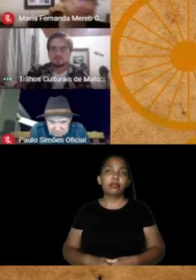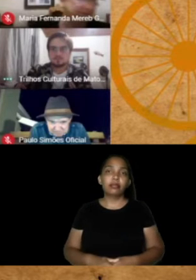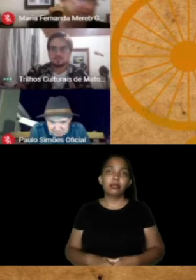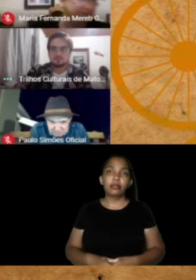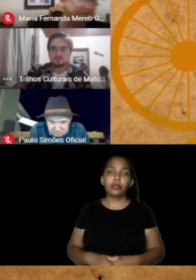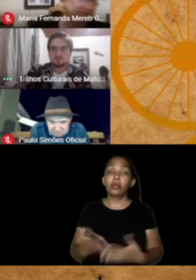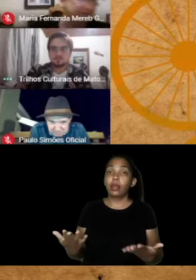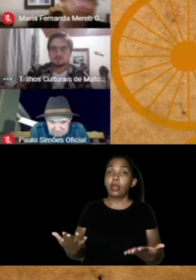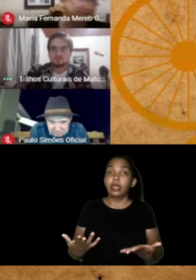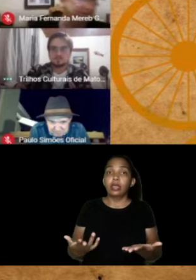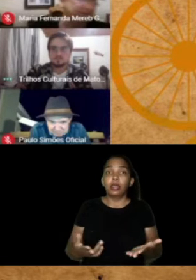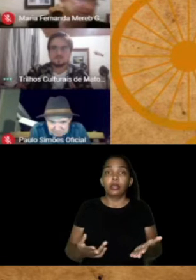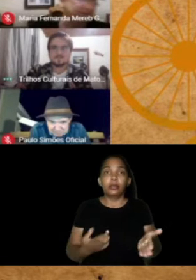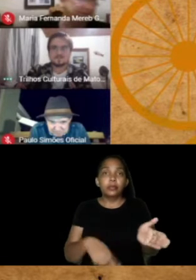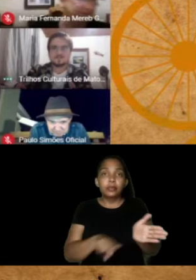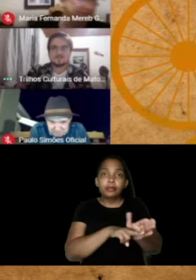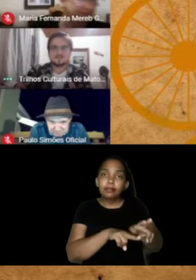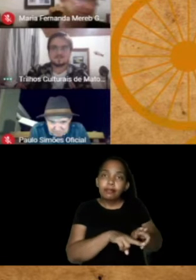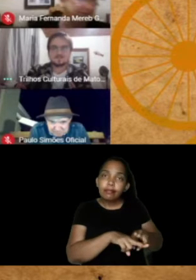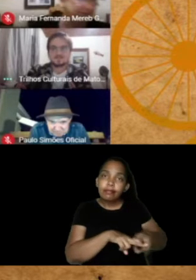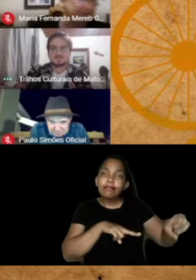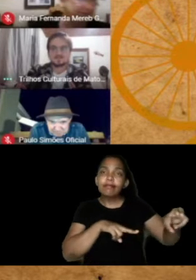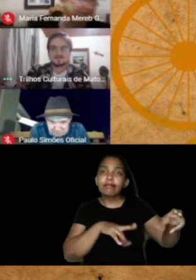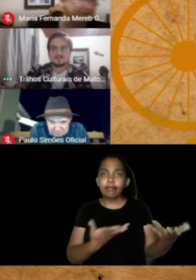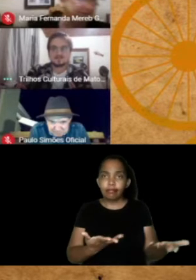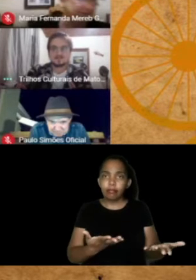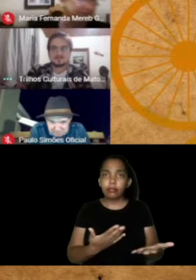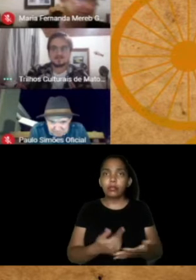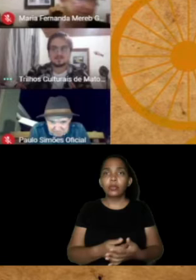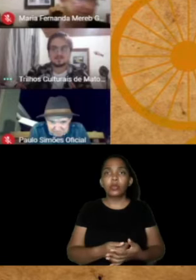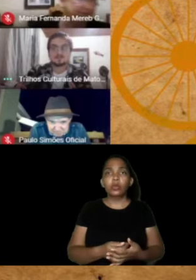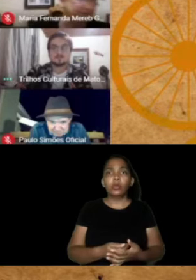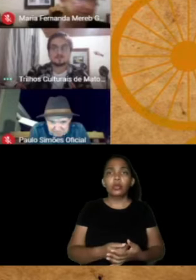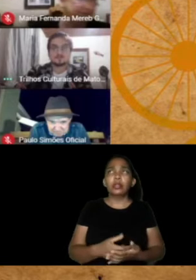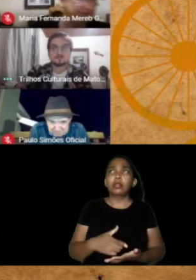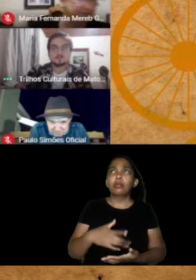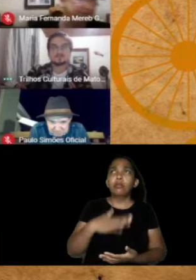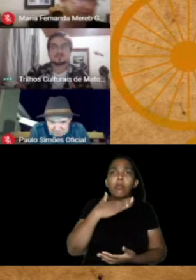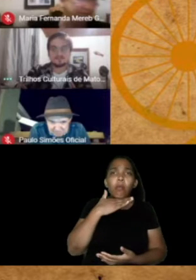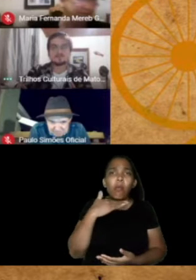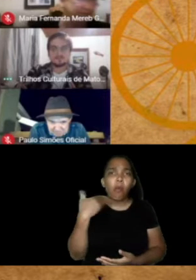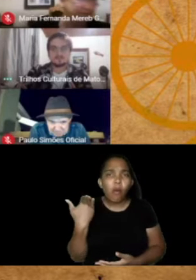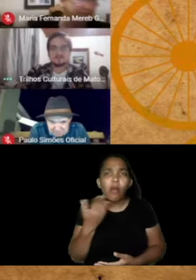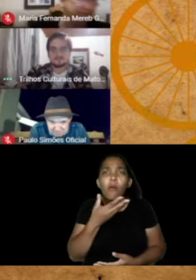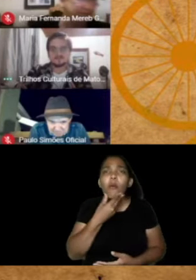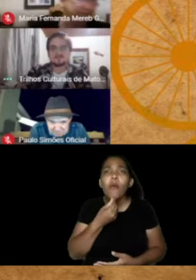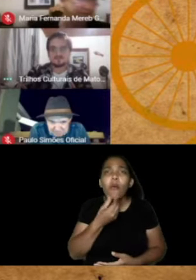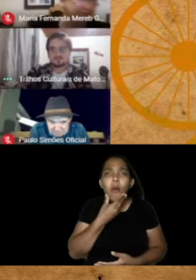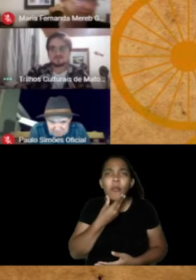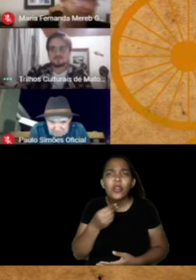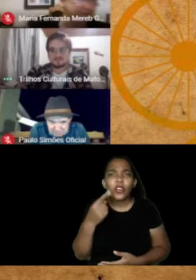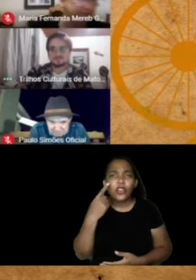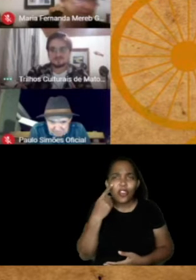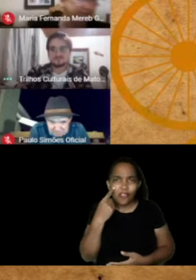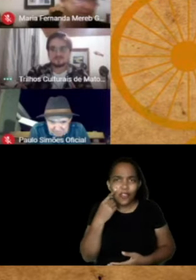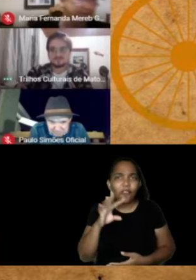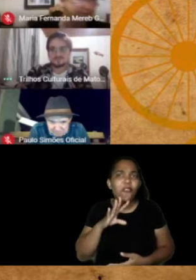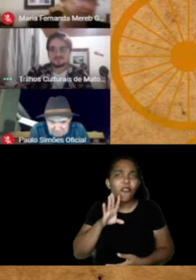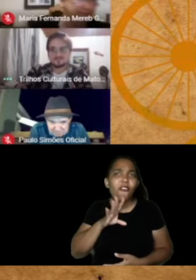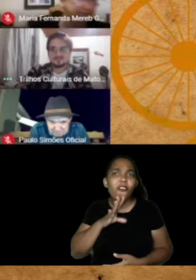estação, Flávio, quando morreu Camisa de Couro. Vocês já ouviram falar do Camisa de Couro aí em Três Lagoas?